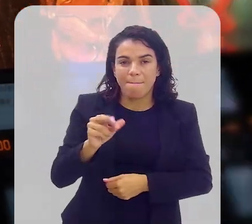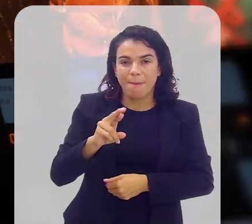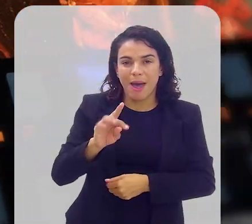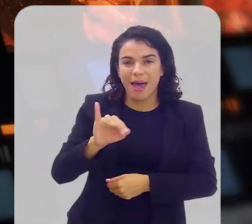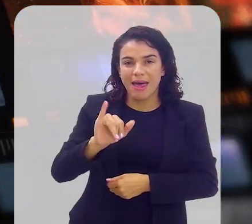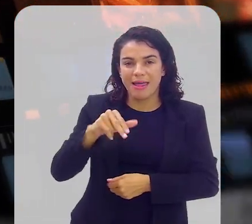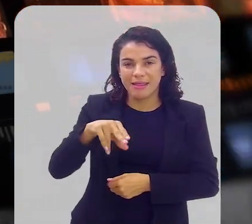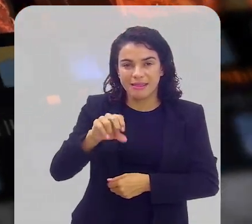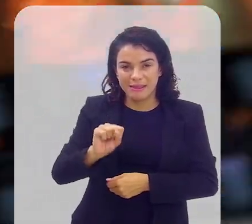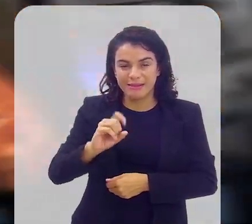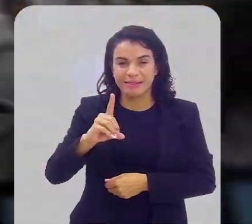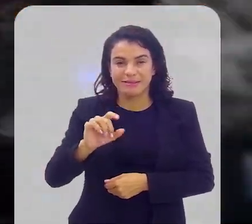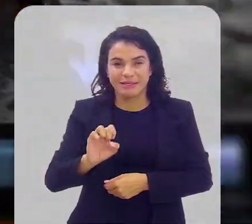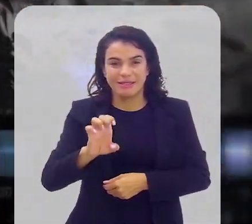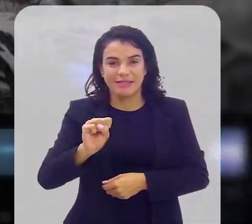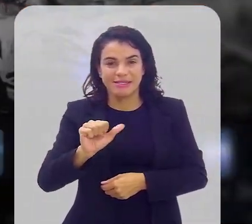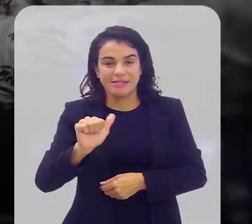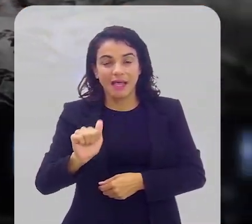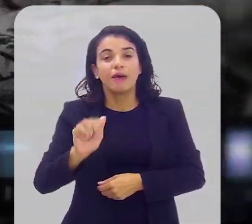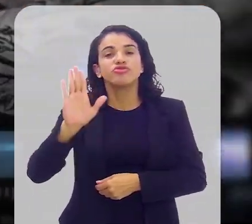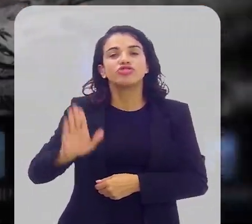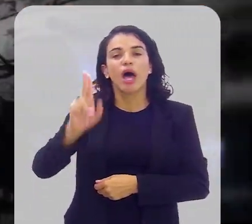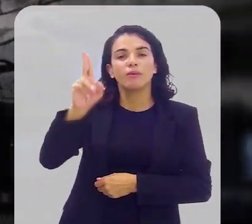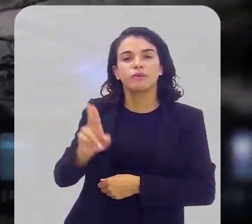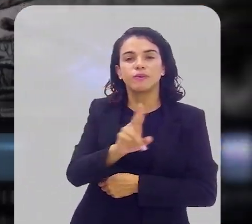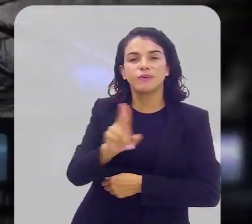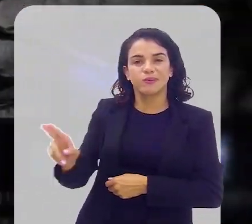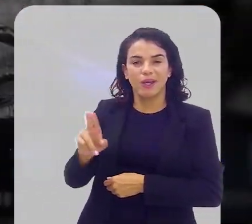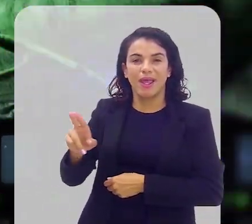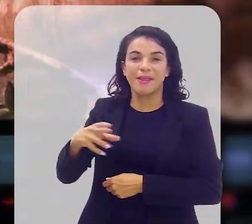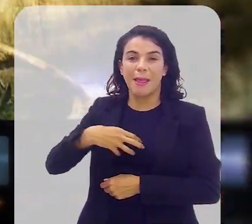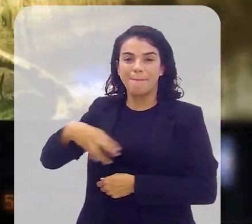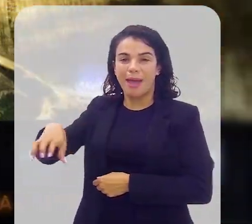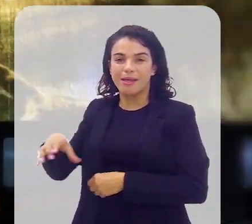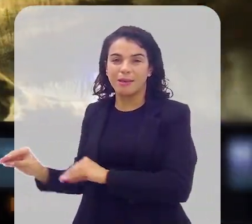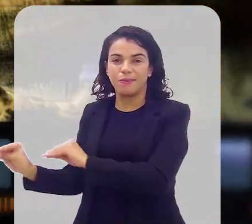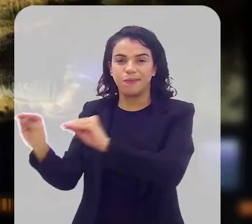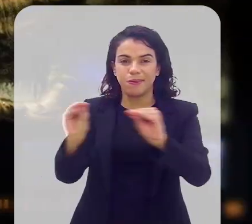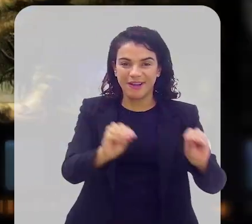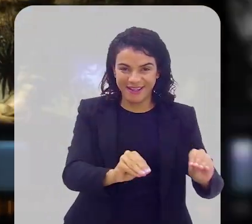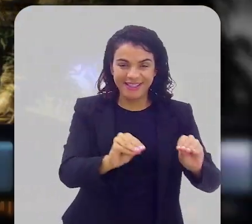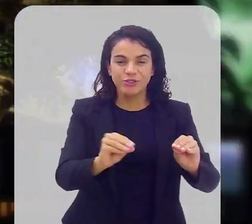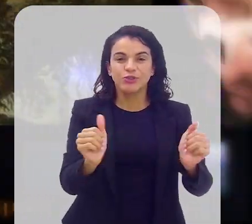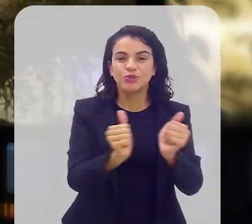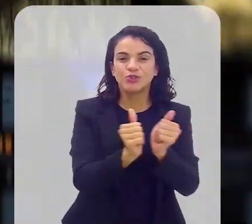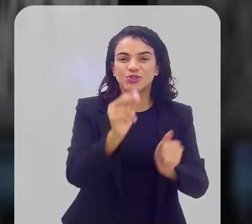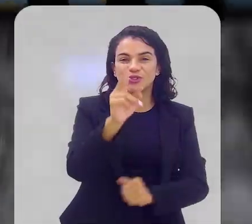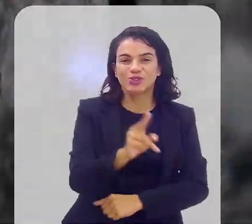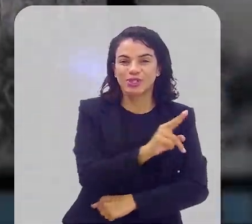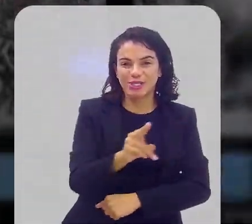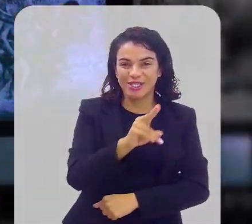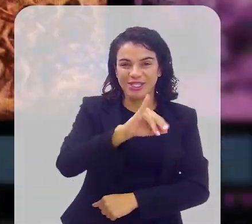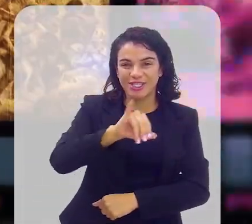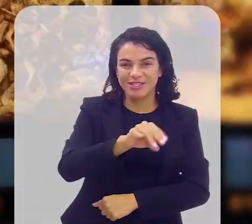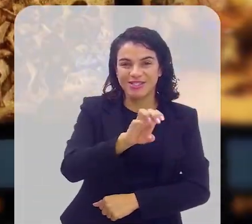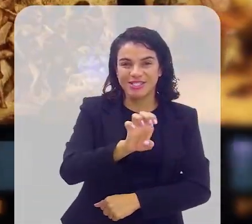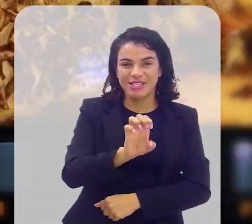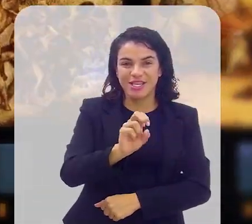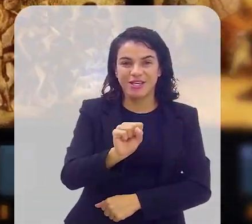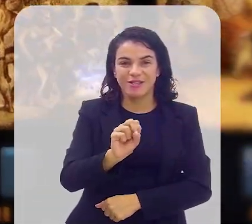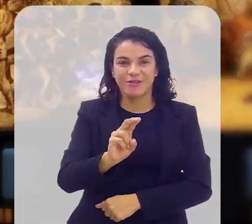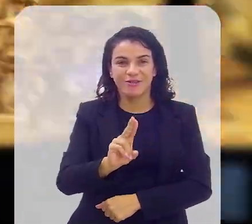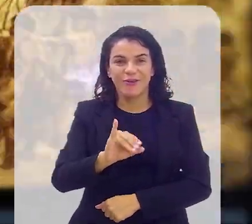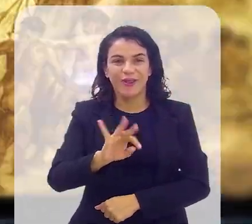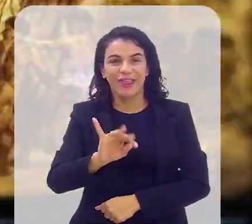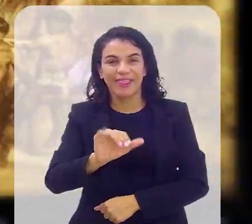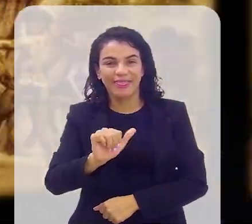Sá, trouxe indígenas tupiniquins, já catequizados, de Porto Seguro e estabeleceu com os jesuítas